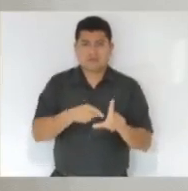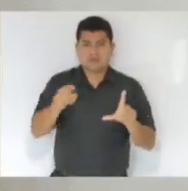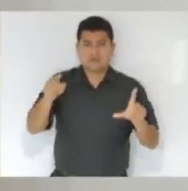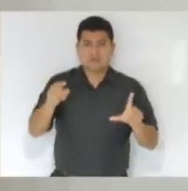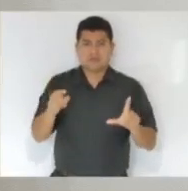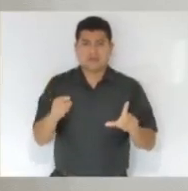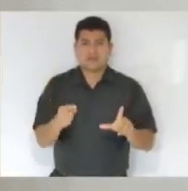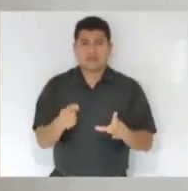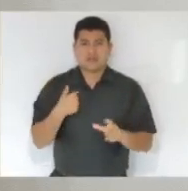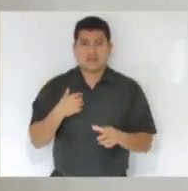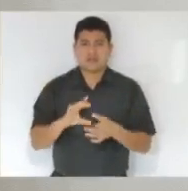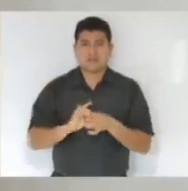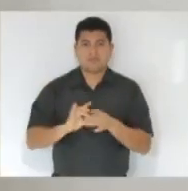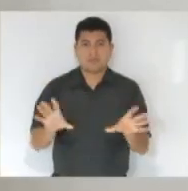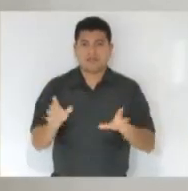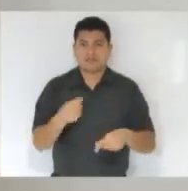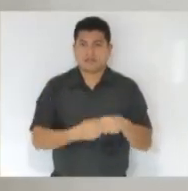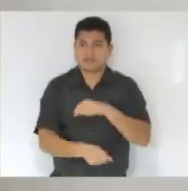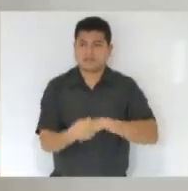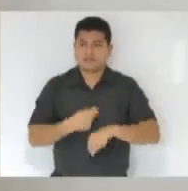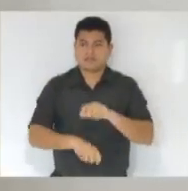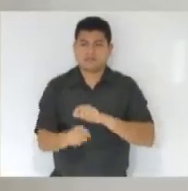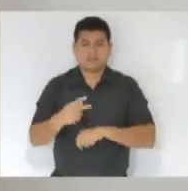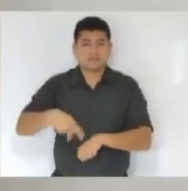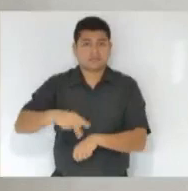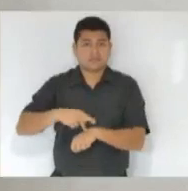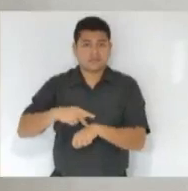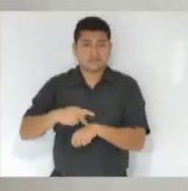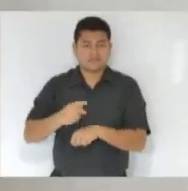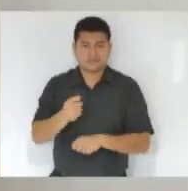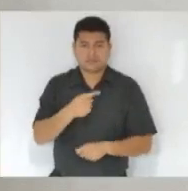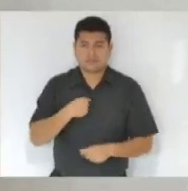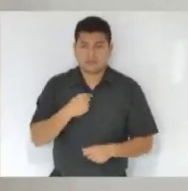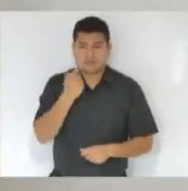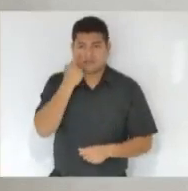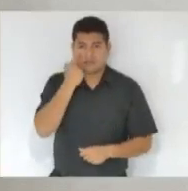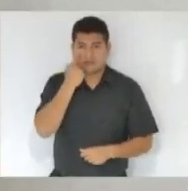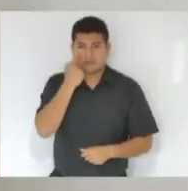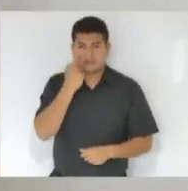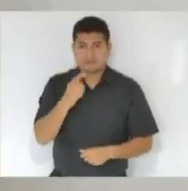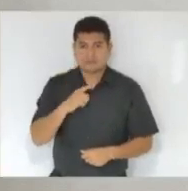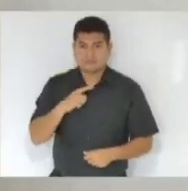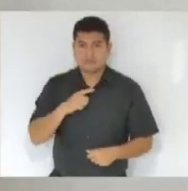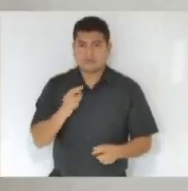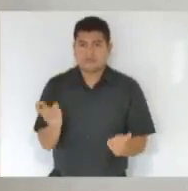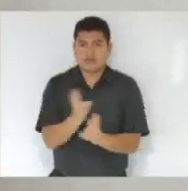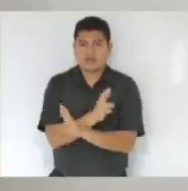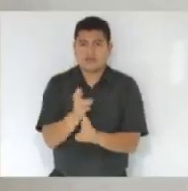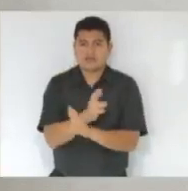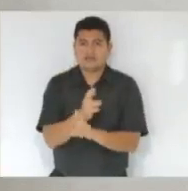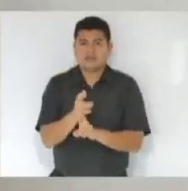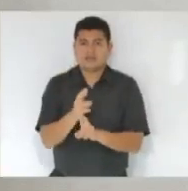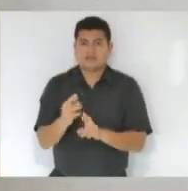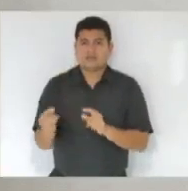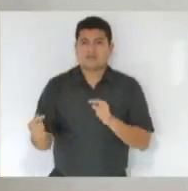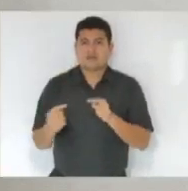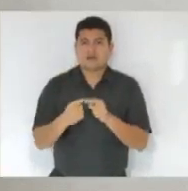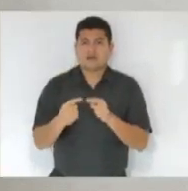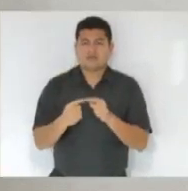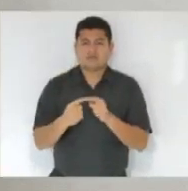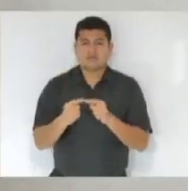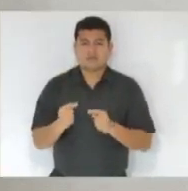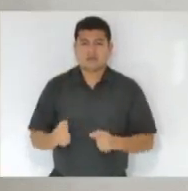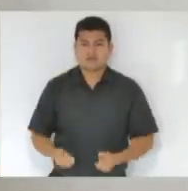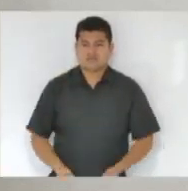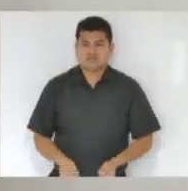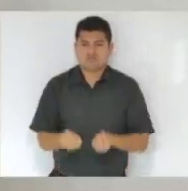liberdade econômica de um país. E esse índice é curioso que ele tem uma correlação muito forte com a prosperidade do país e